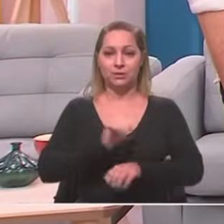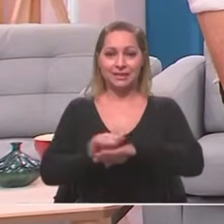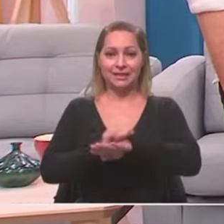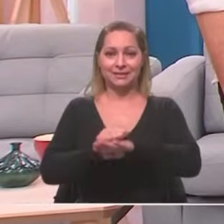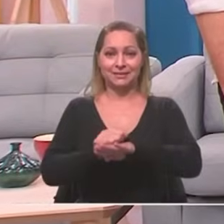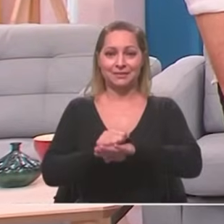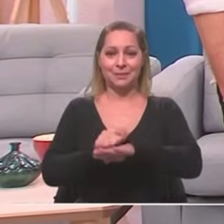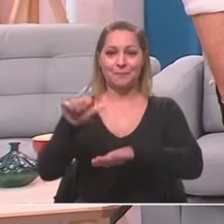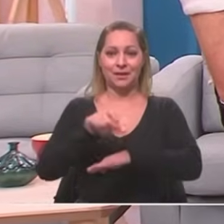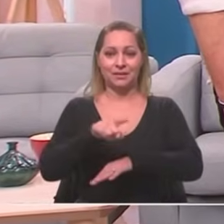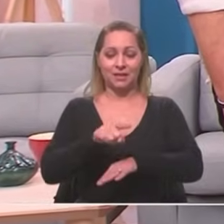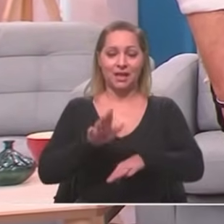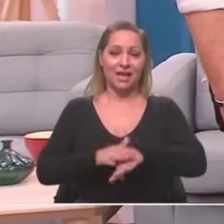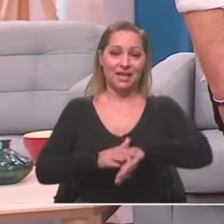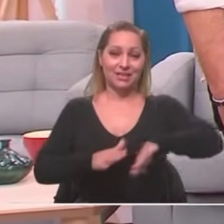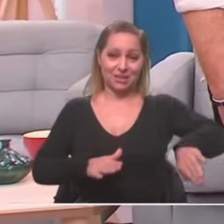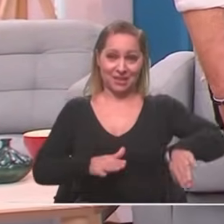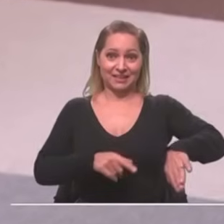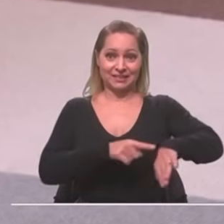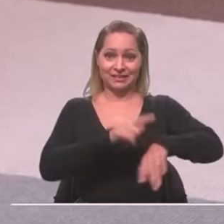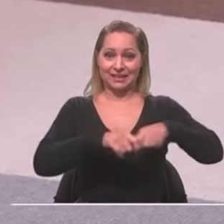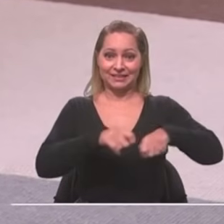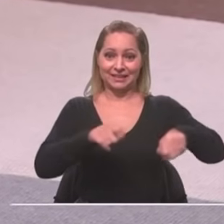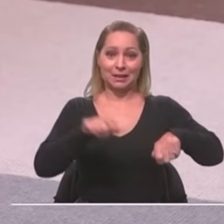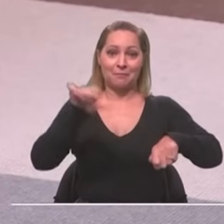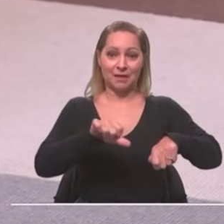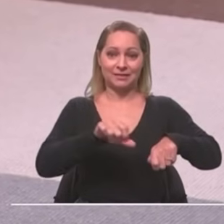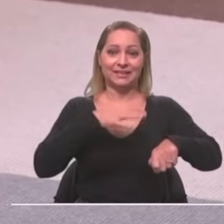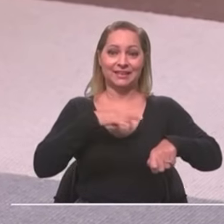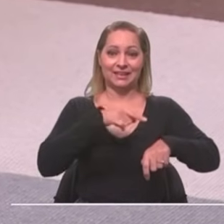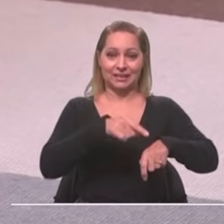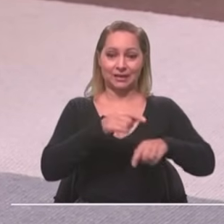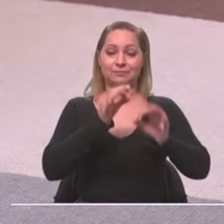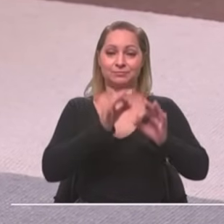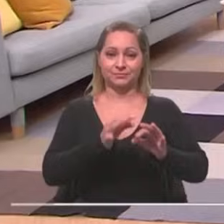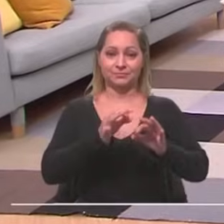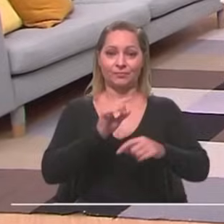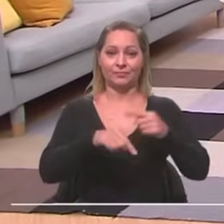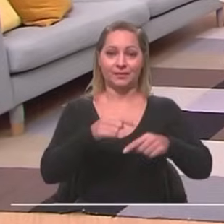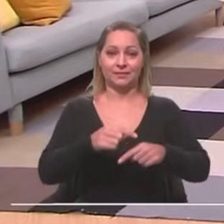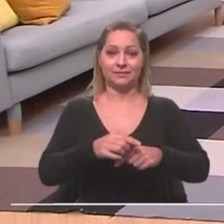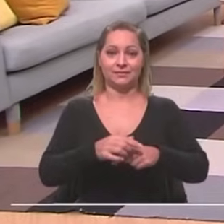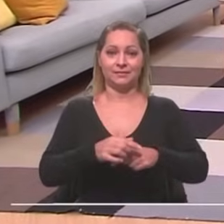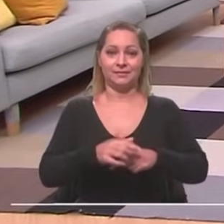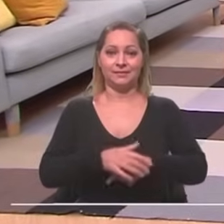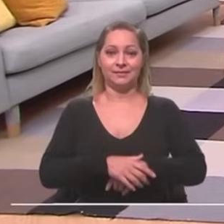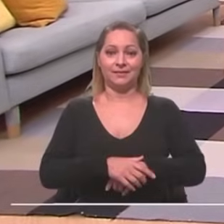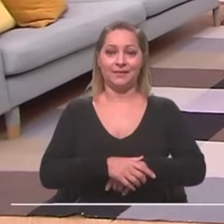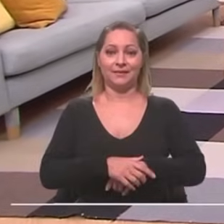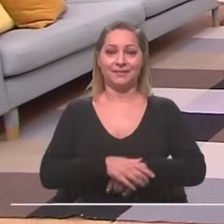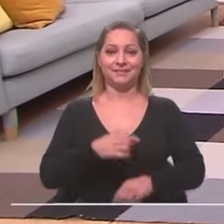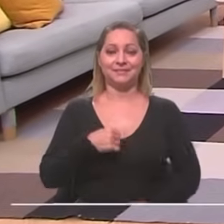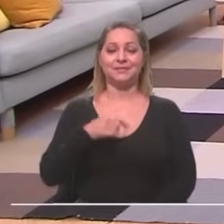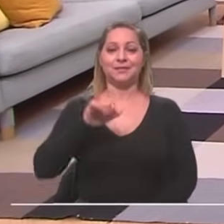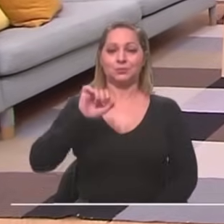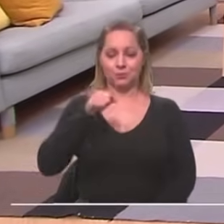engraxadas, a sua bota esquerda está mal atada, quero que isso esteja corrigido da próxima vez. Vamos então iniciar Sim, o primeiro senhor.